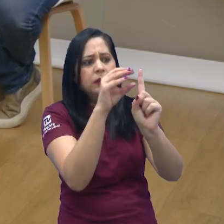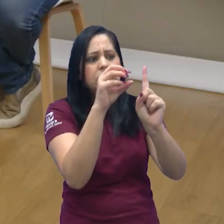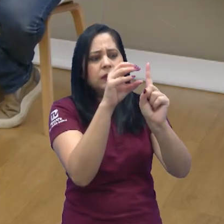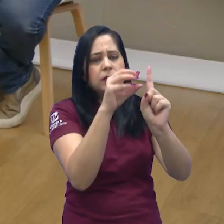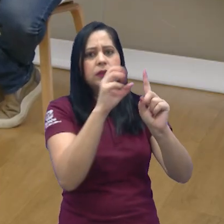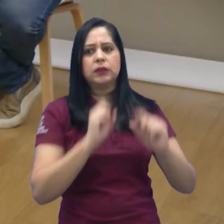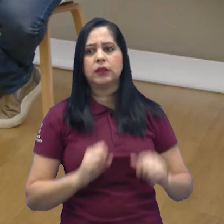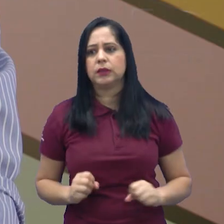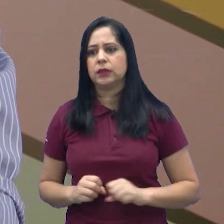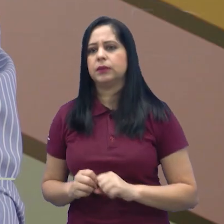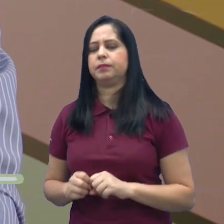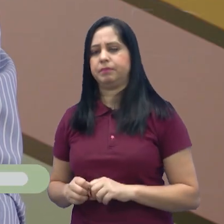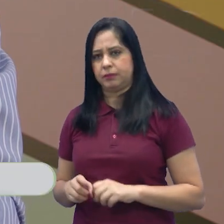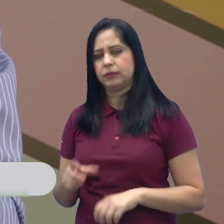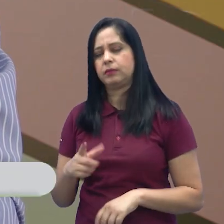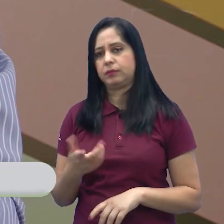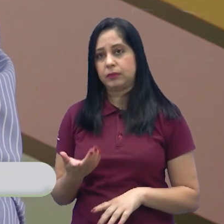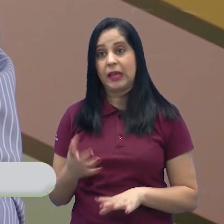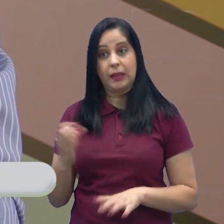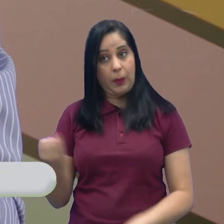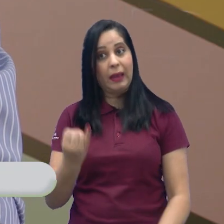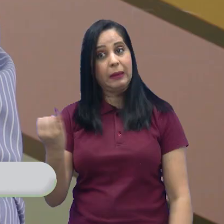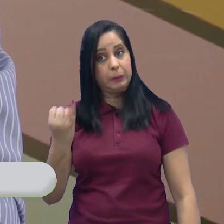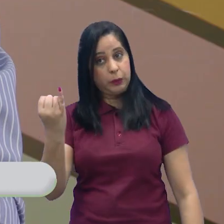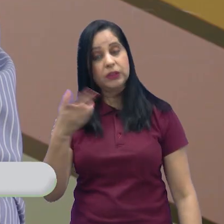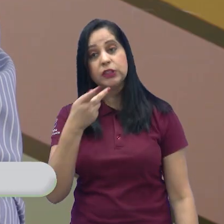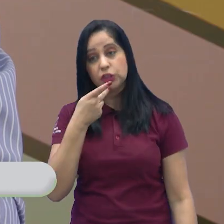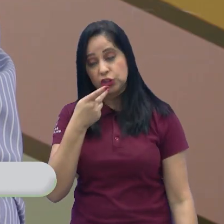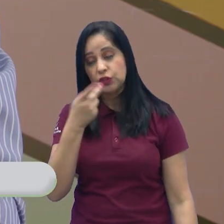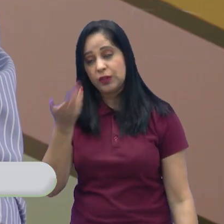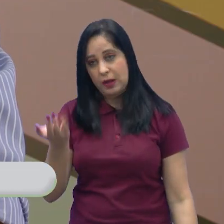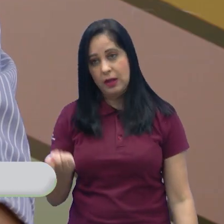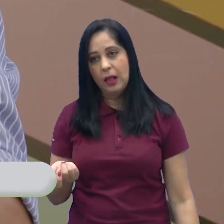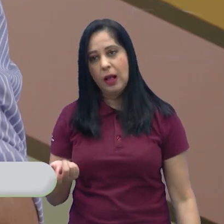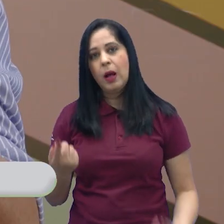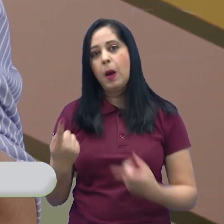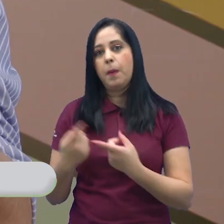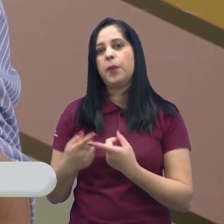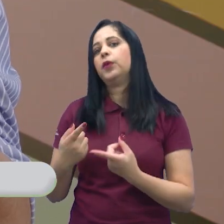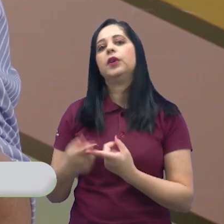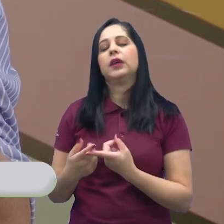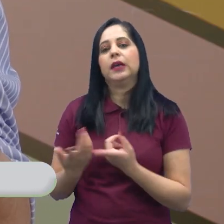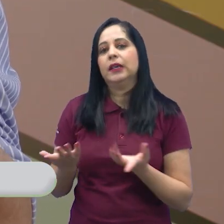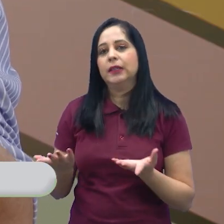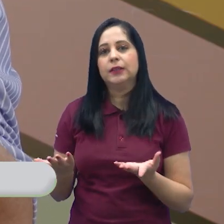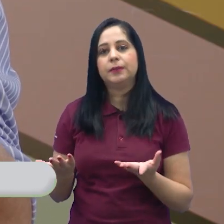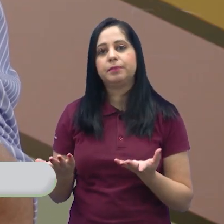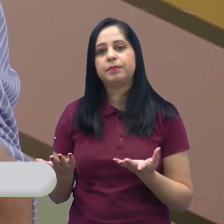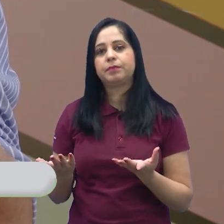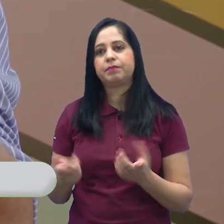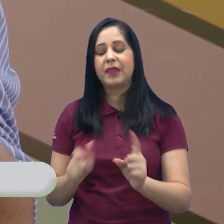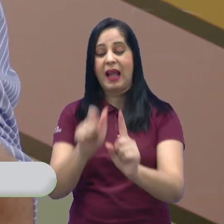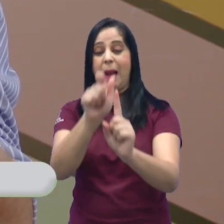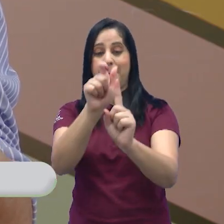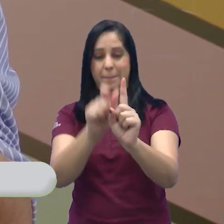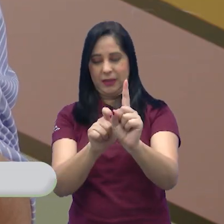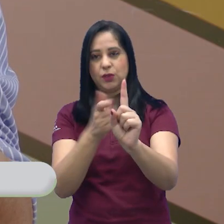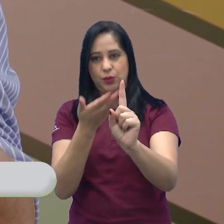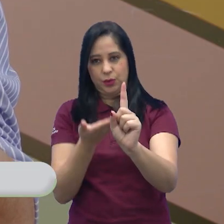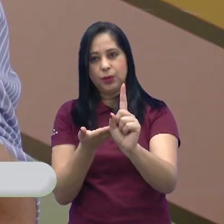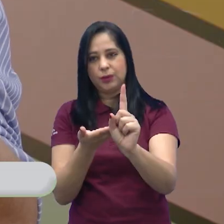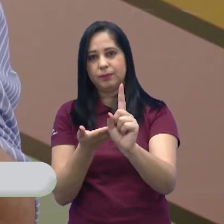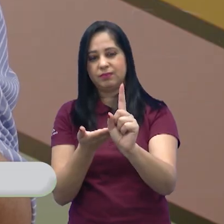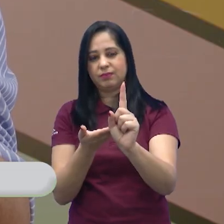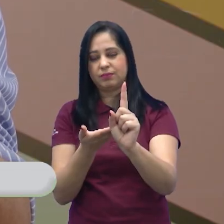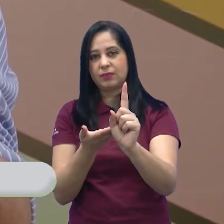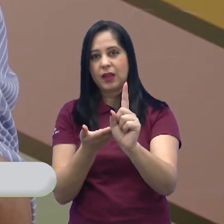isso é bem importante também, porque a pessoa ela muda